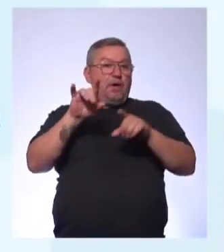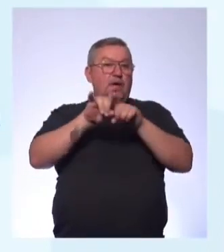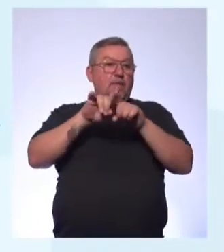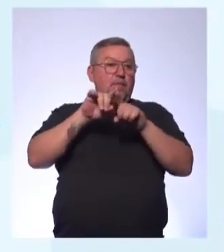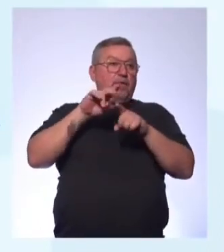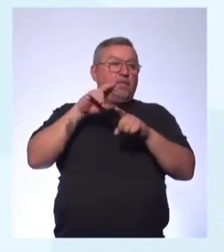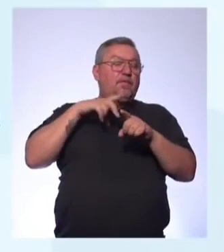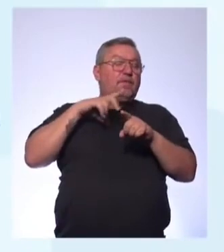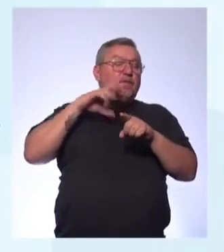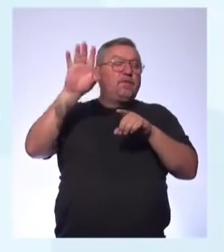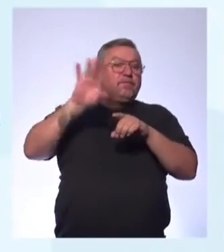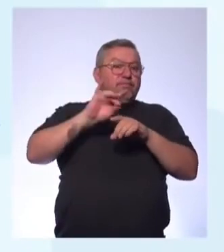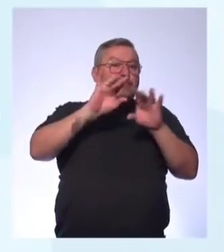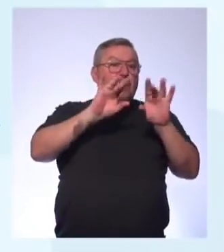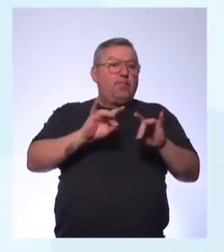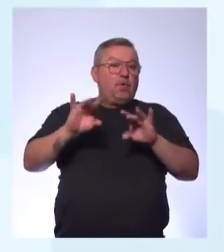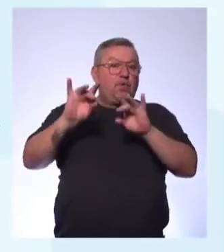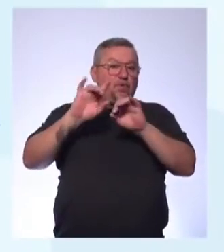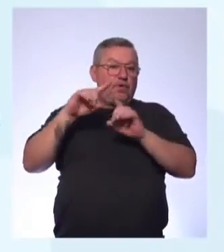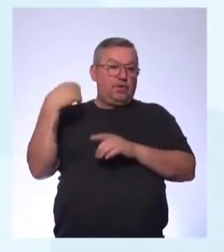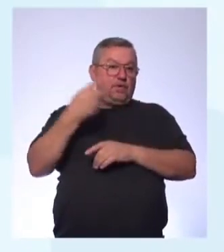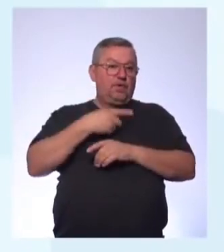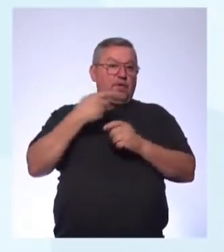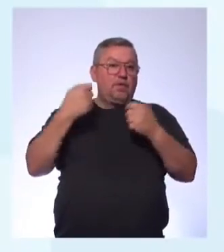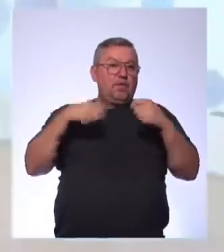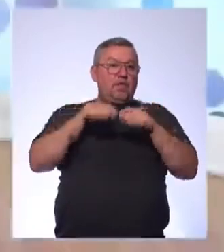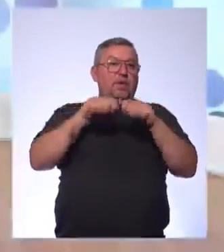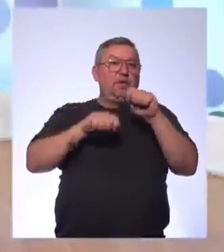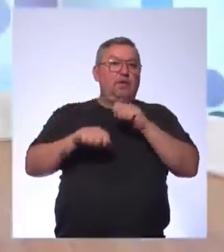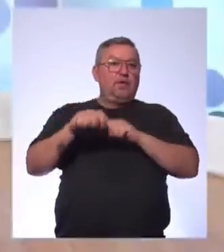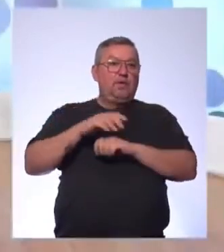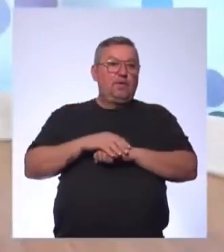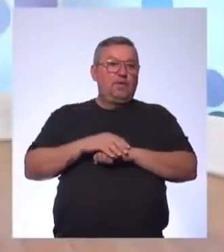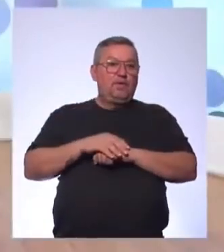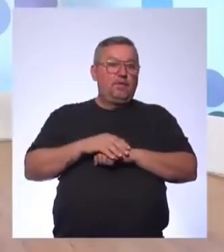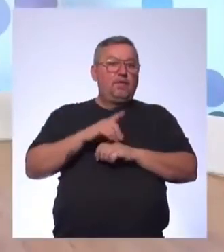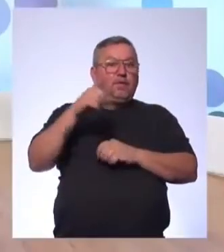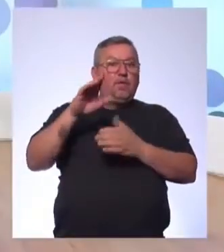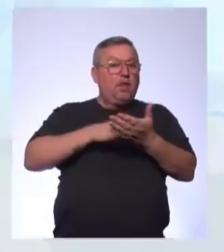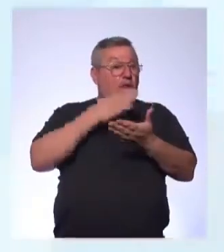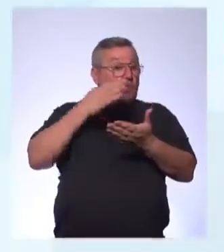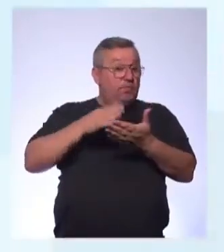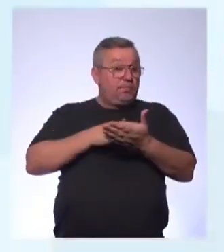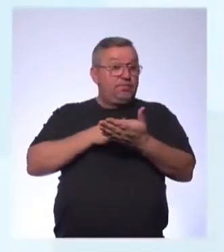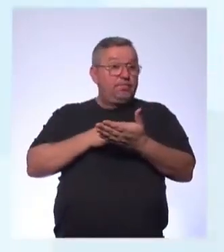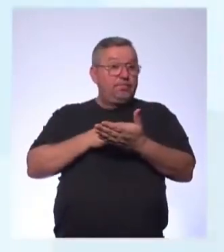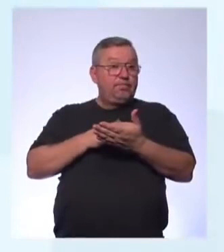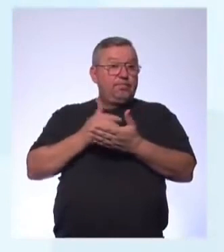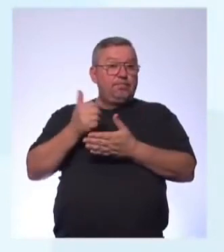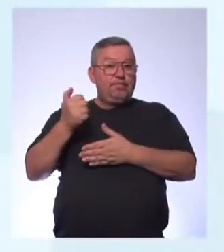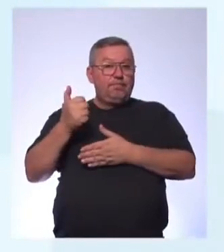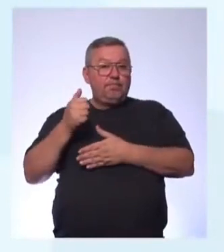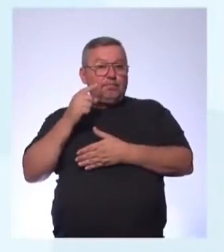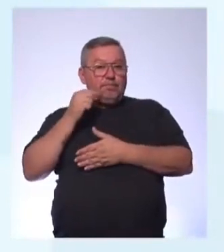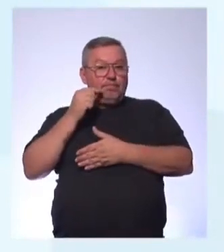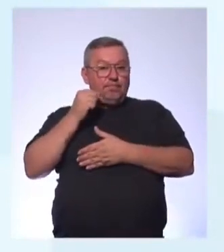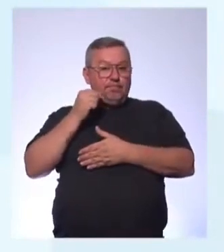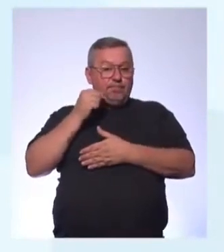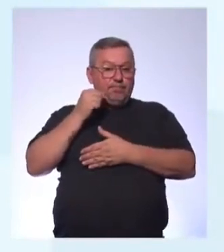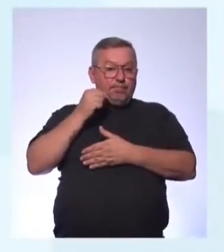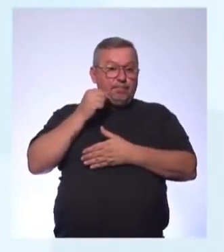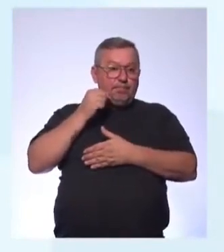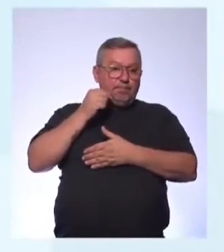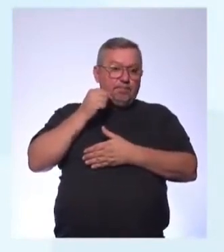E você baixa a sua apostila. O que nós vamos precisar para a aula? Your notebook. Seu caderno. A pen or a pencil.